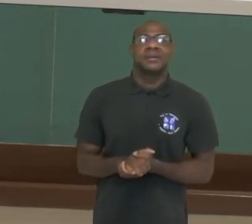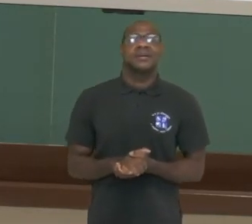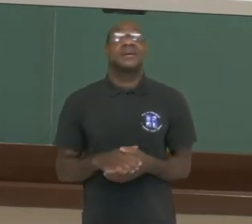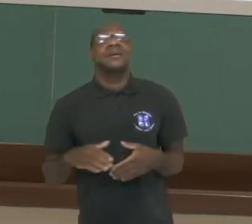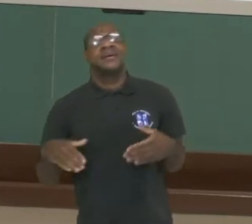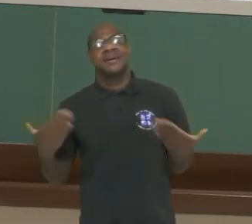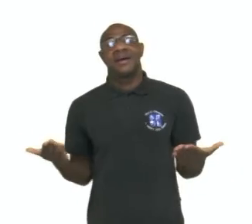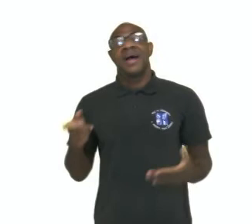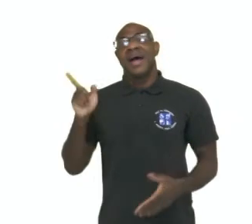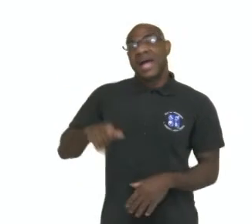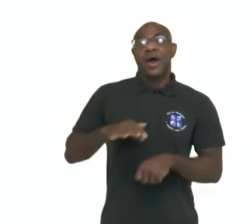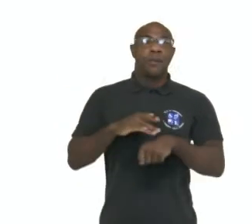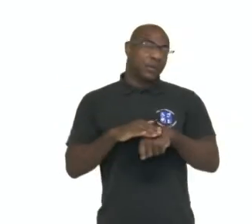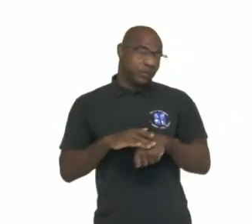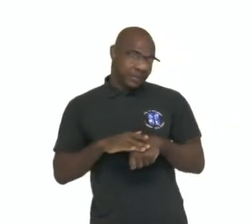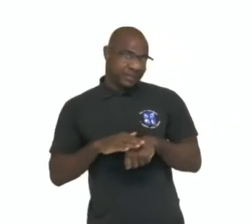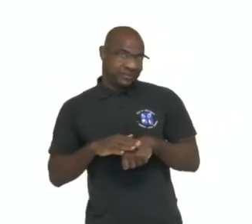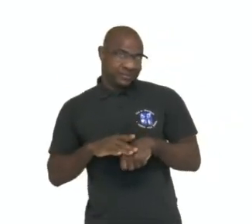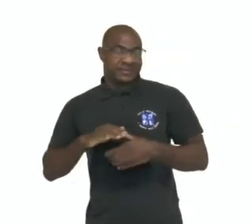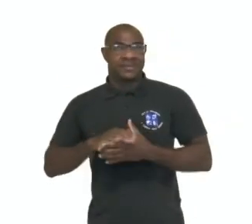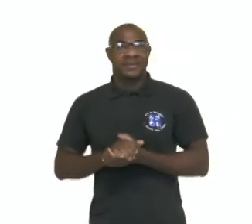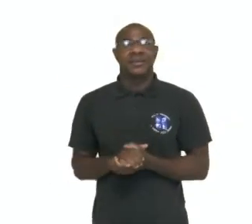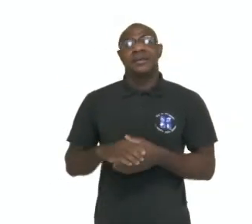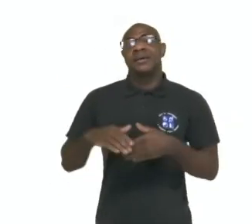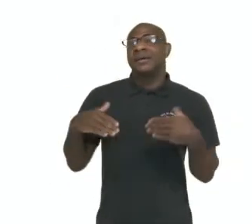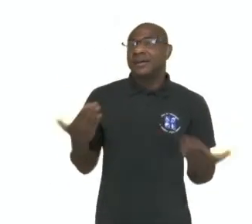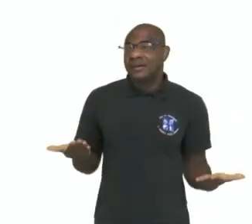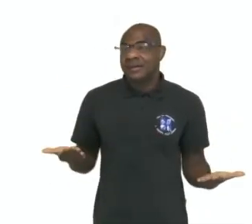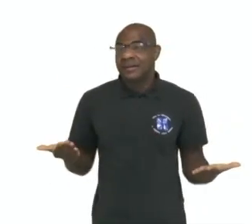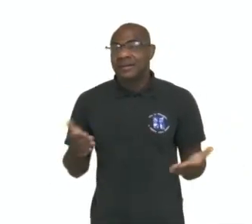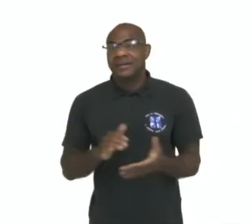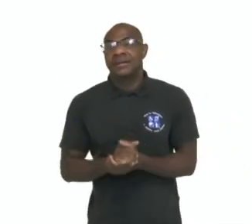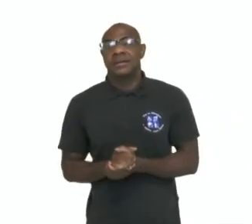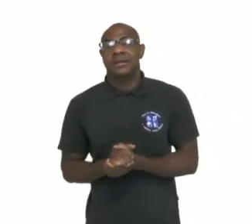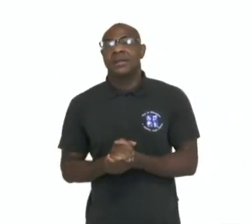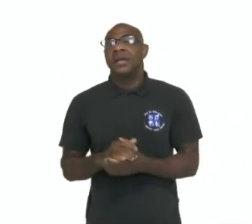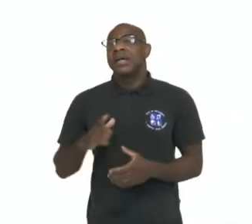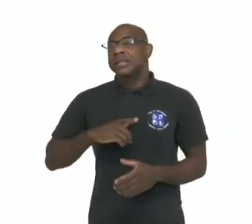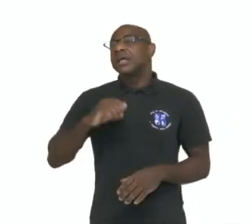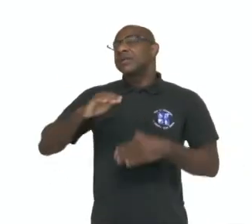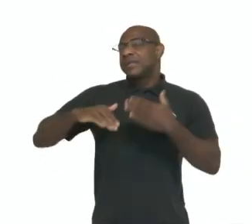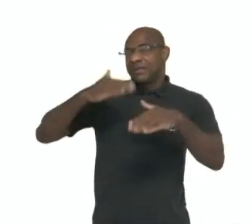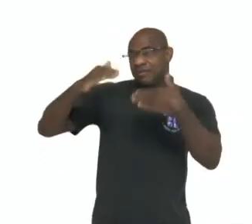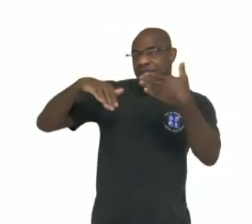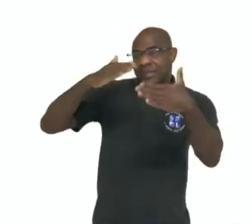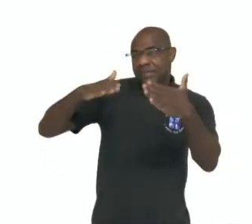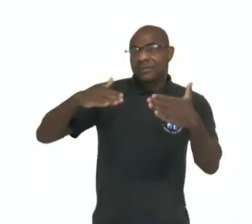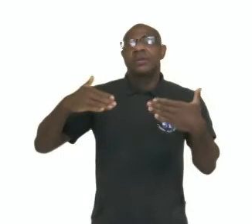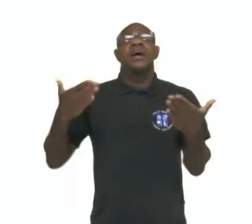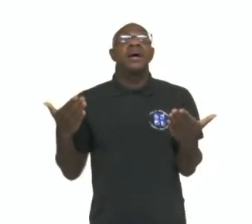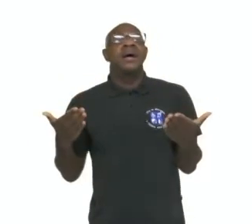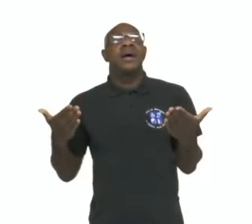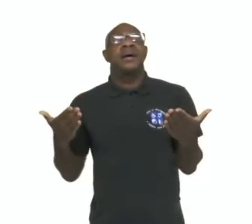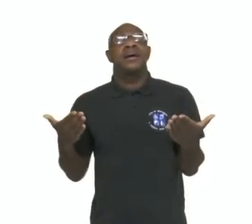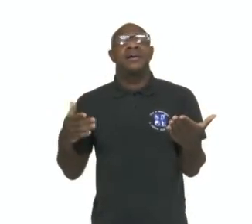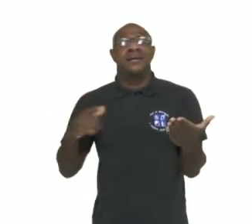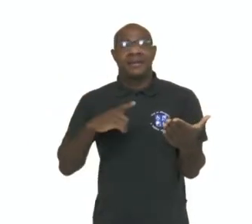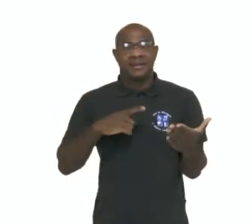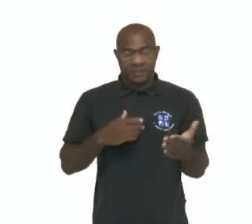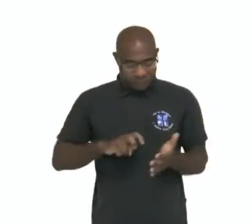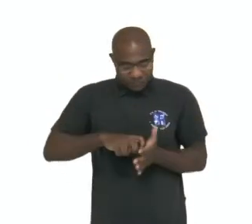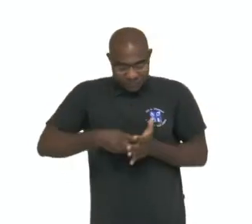É uma doença rara que provoca atrasos no desenvolvimento do feto.